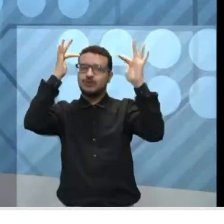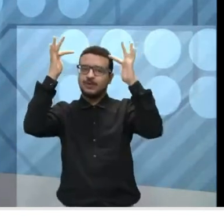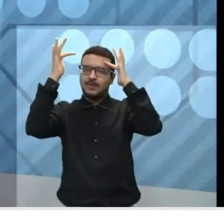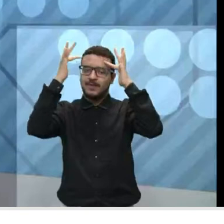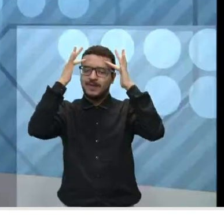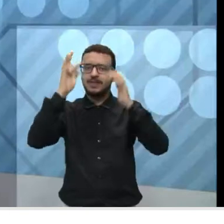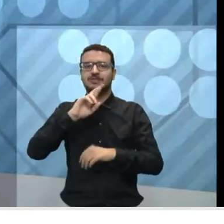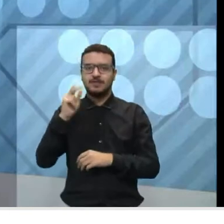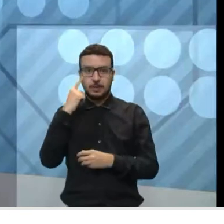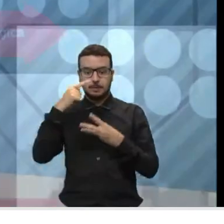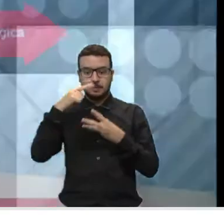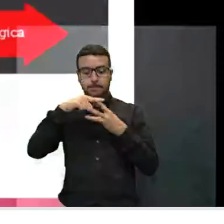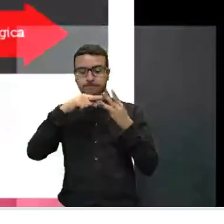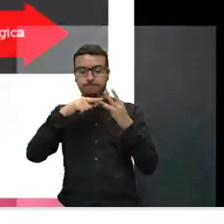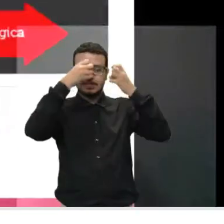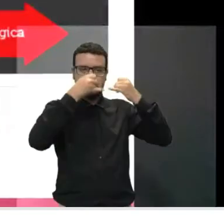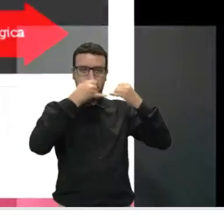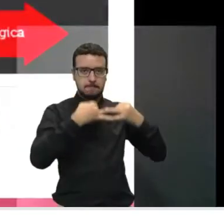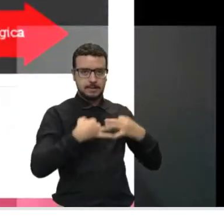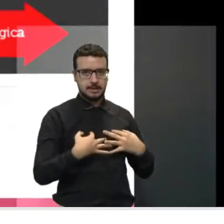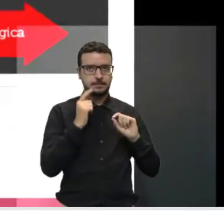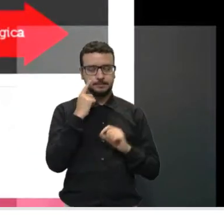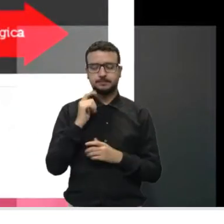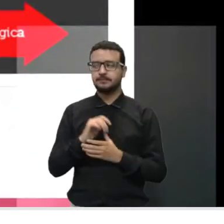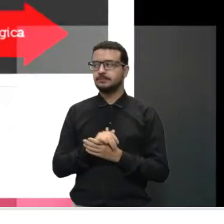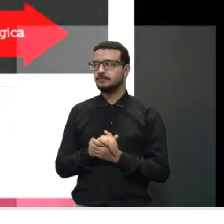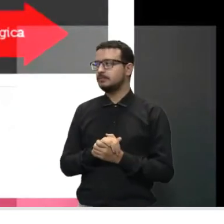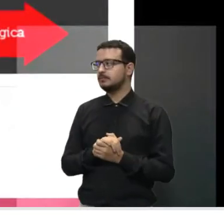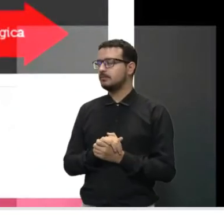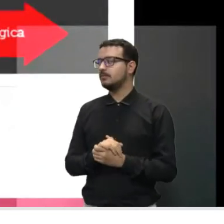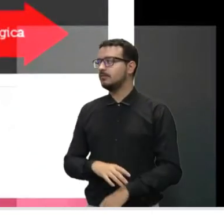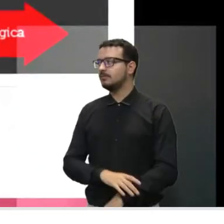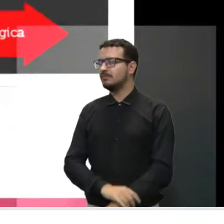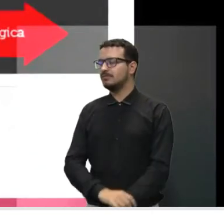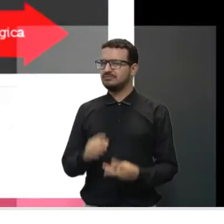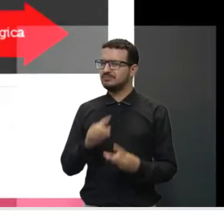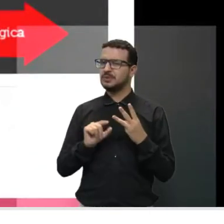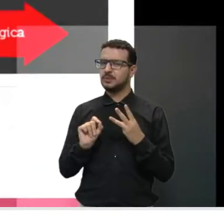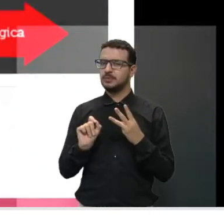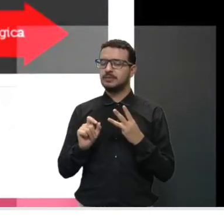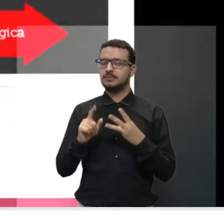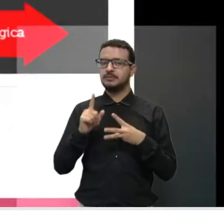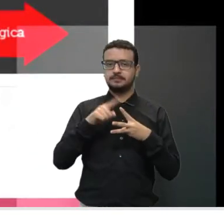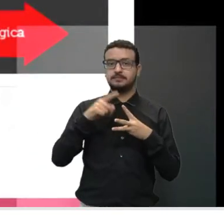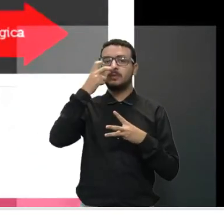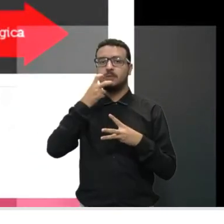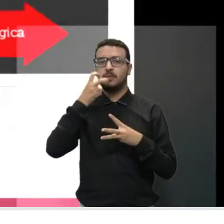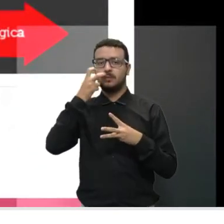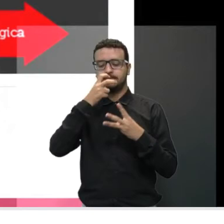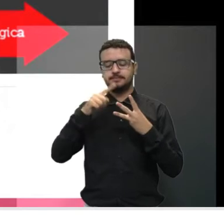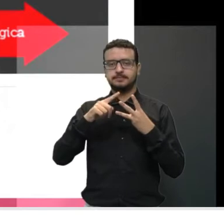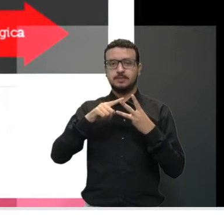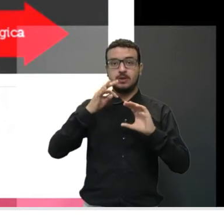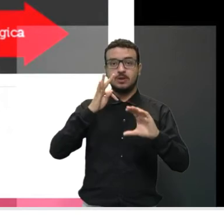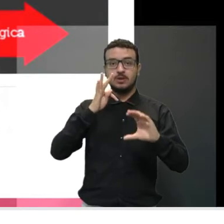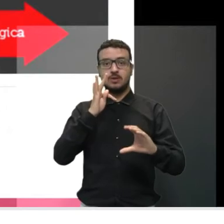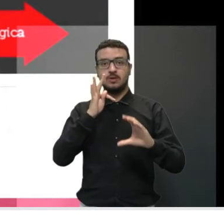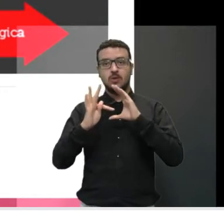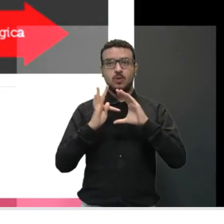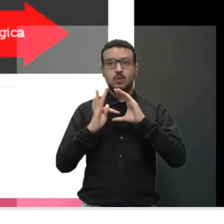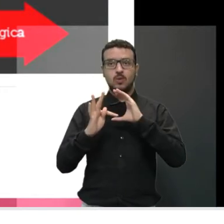seguinte: o oralismo, a comunicação total e o bilinguismo. São 3 metodologias